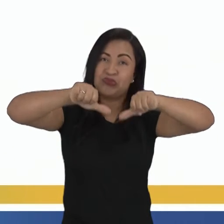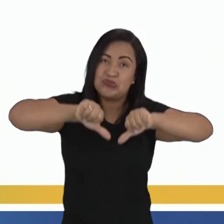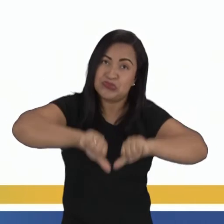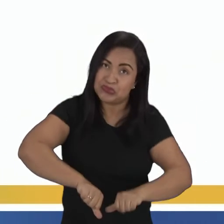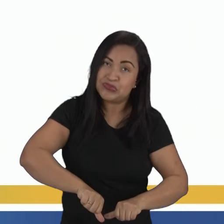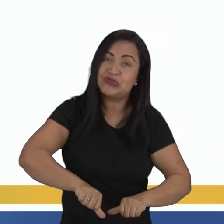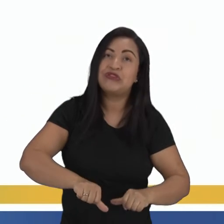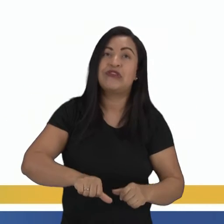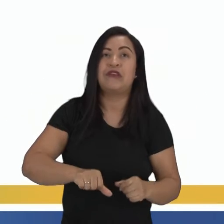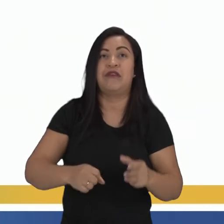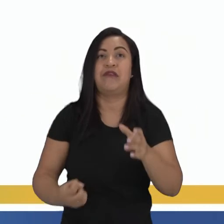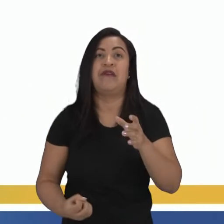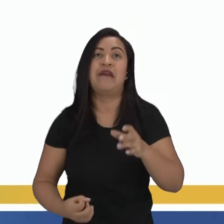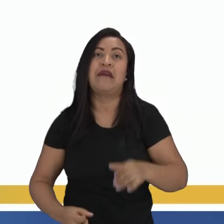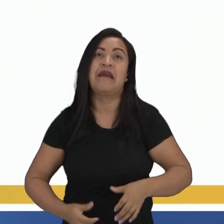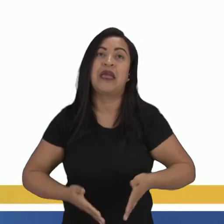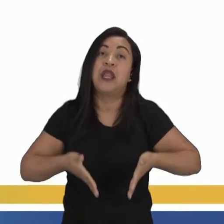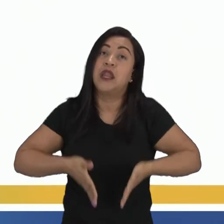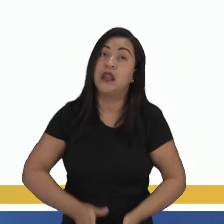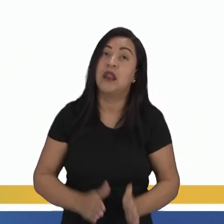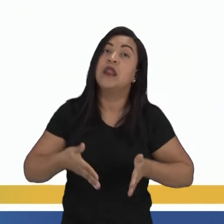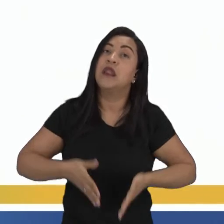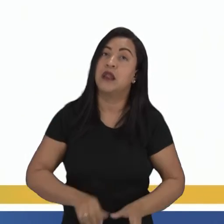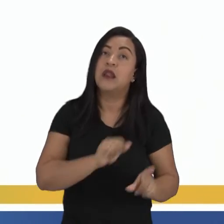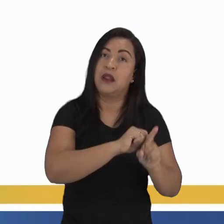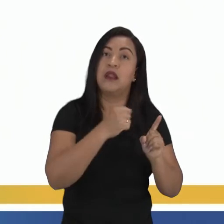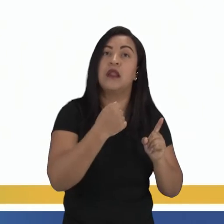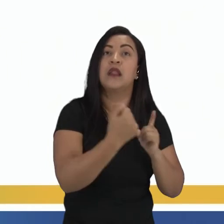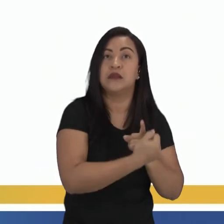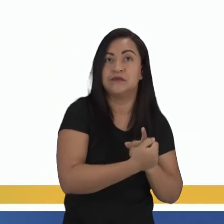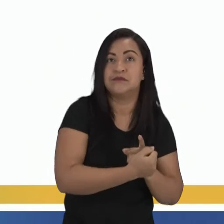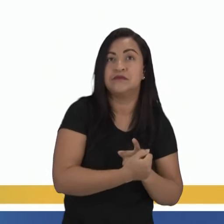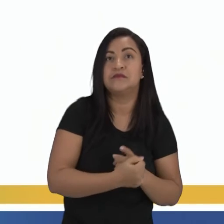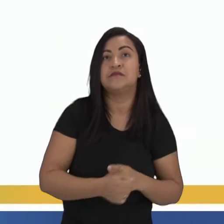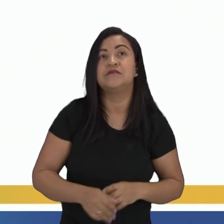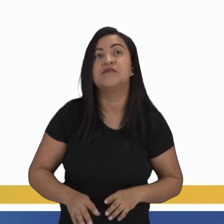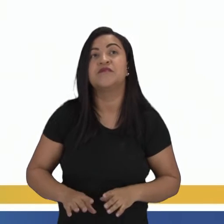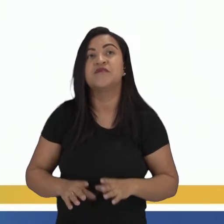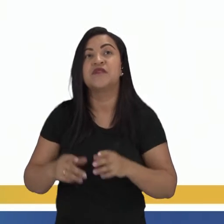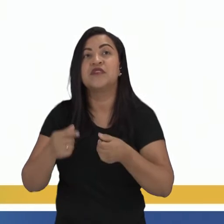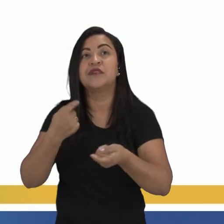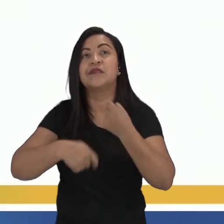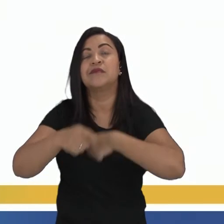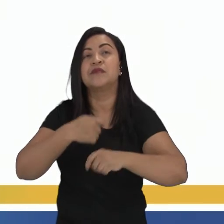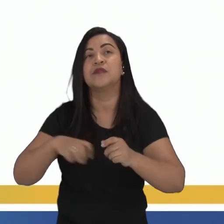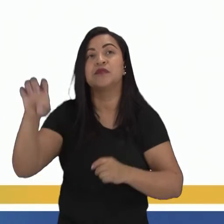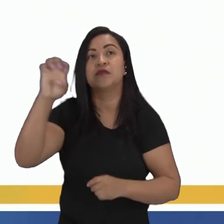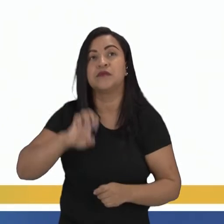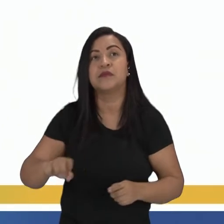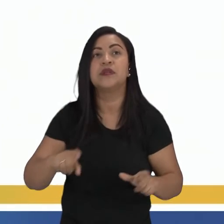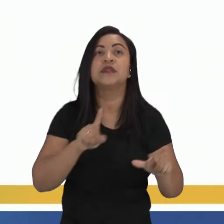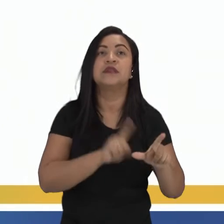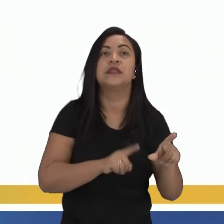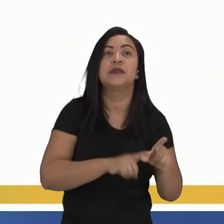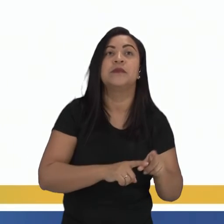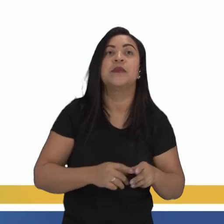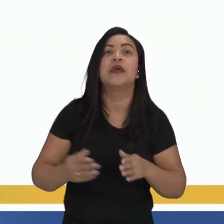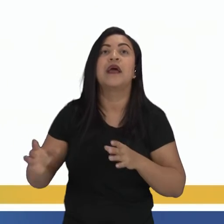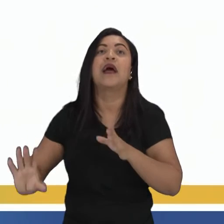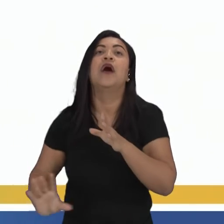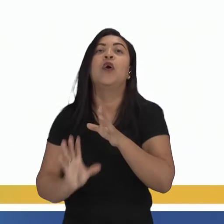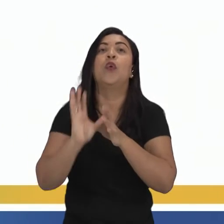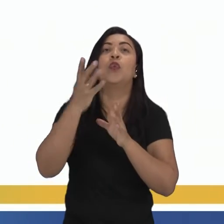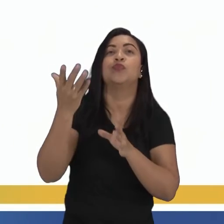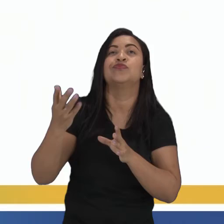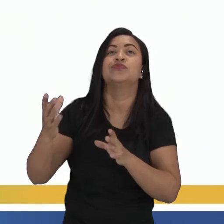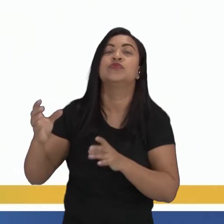grande parte da produção econômica europeia. Letra B, originou-se no Oriente, penetrou no continente europeu pelos portos